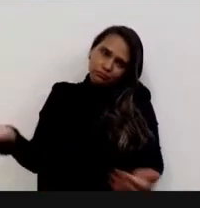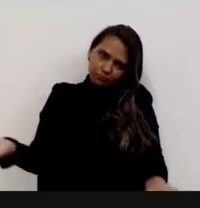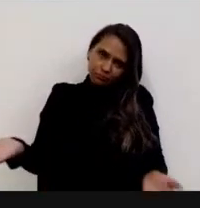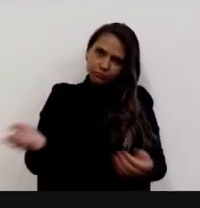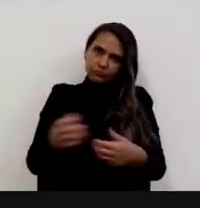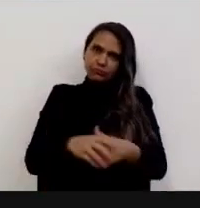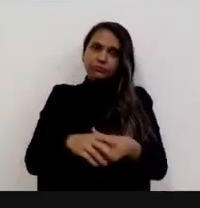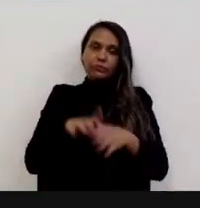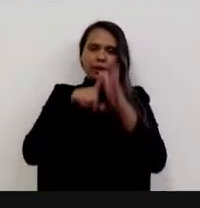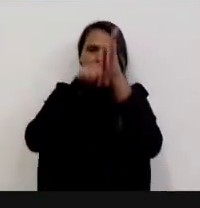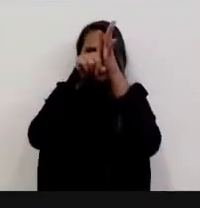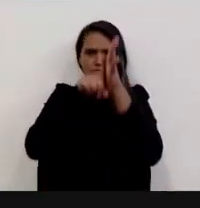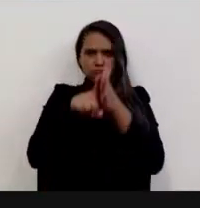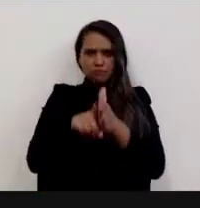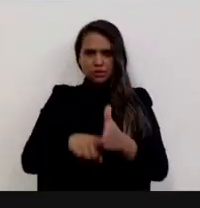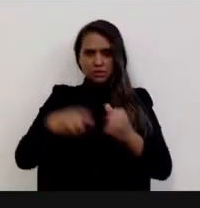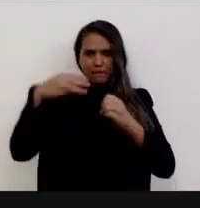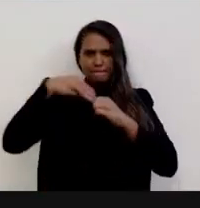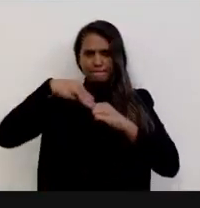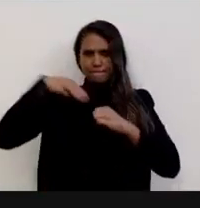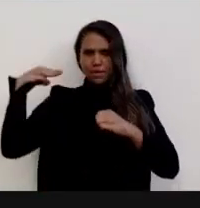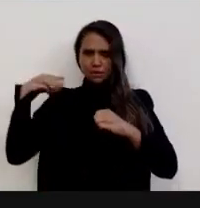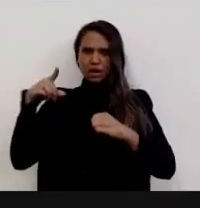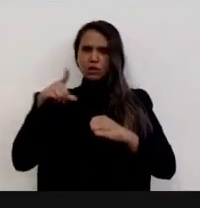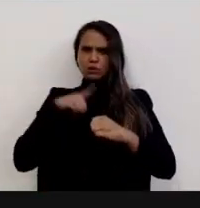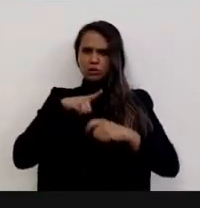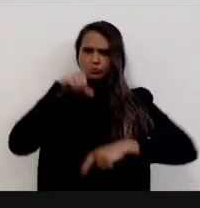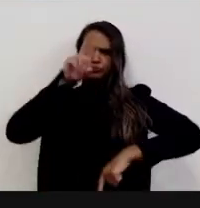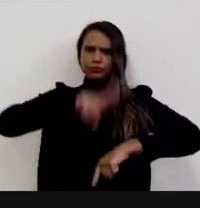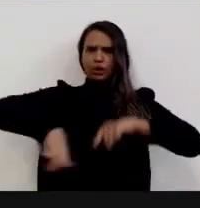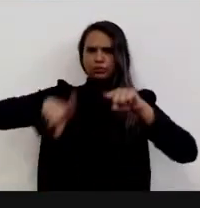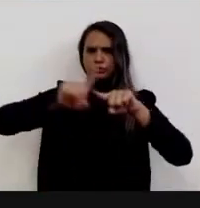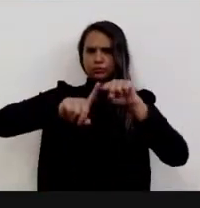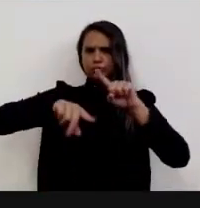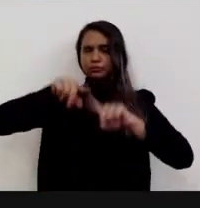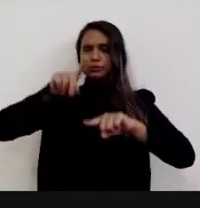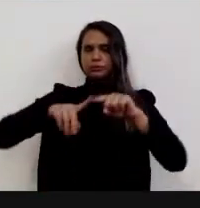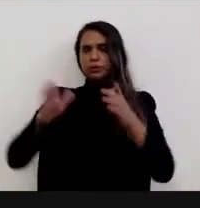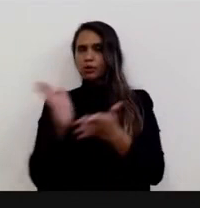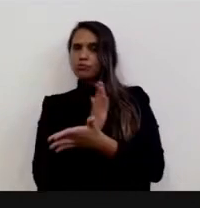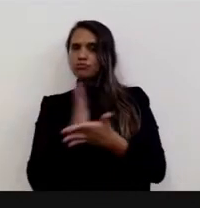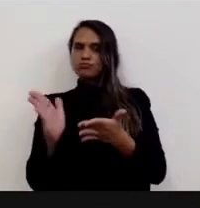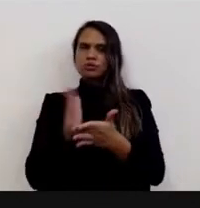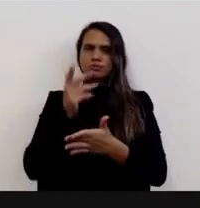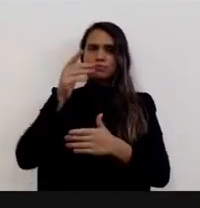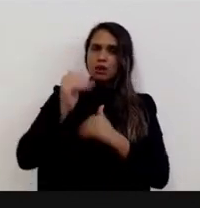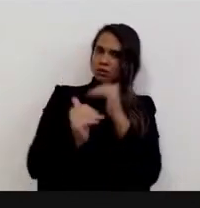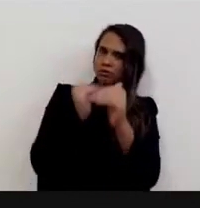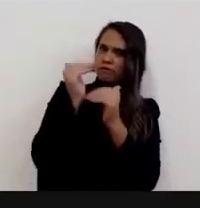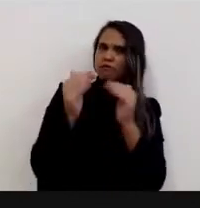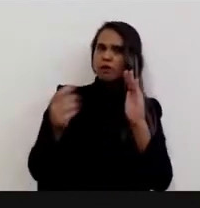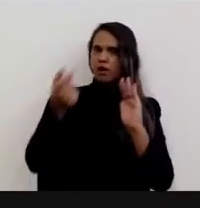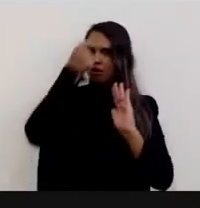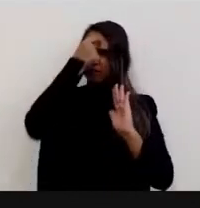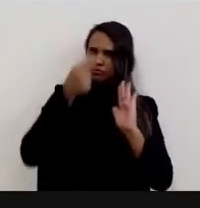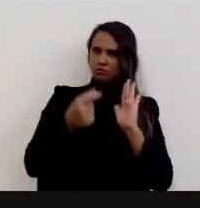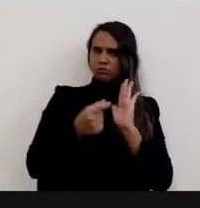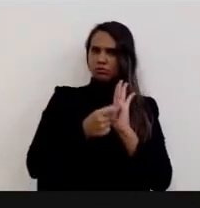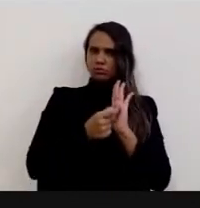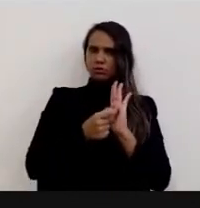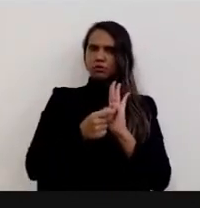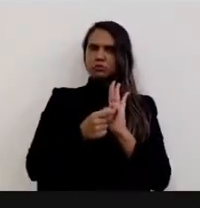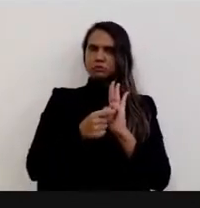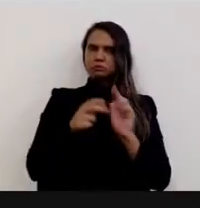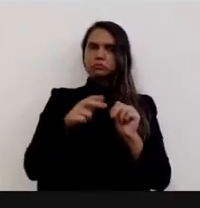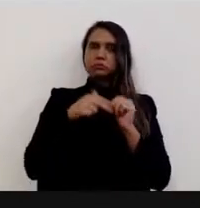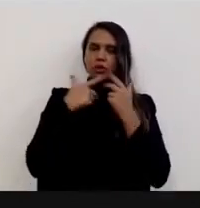Nessa pesquisa de mestrado, foram utilizadas algumas ferramentas para desenvolver essa inteligência artificial. Então, basicamente, ela está sendo feita